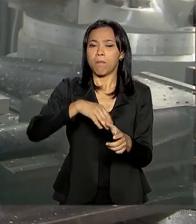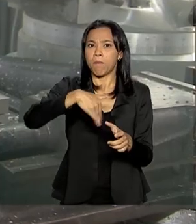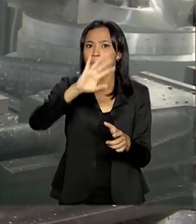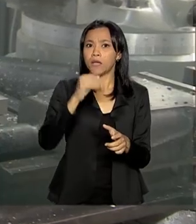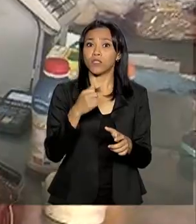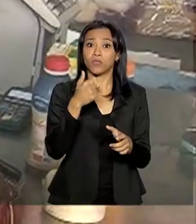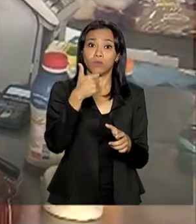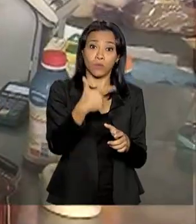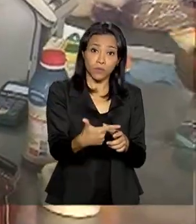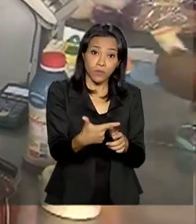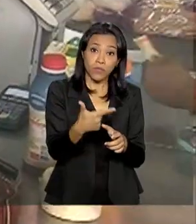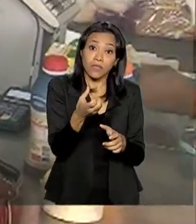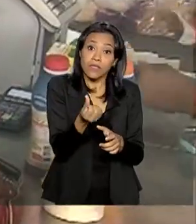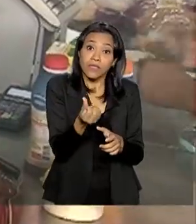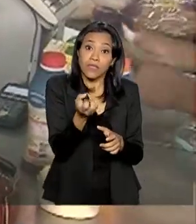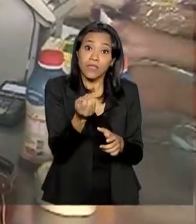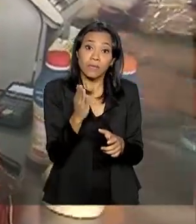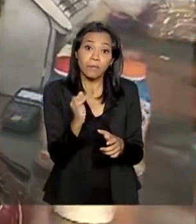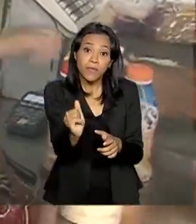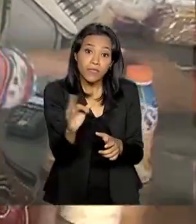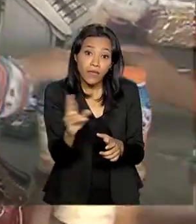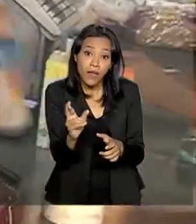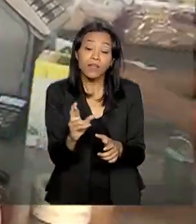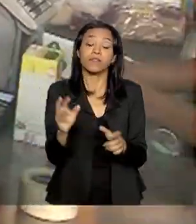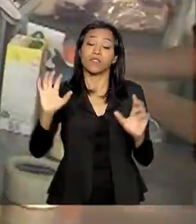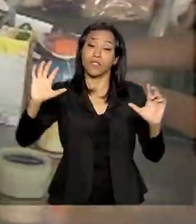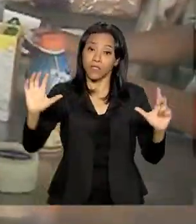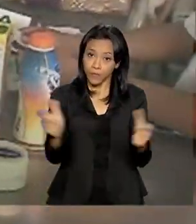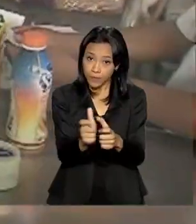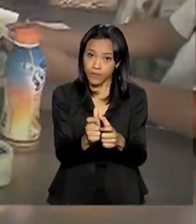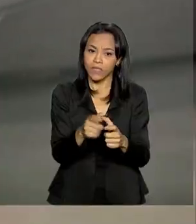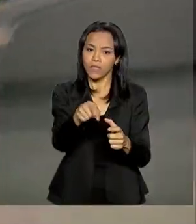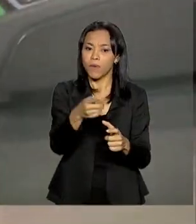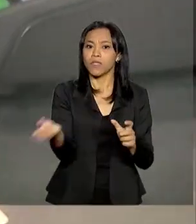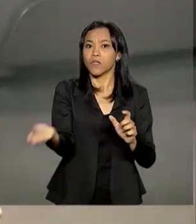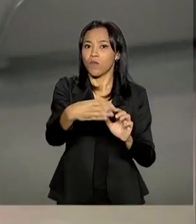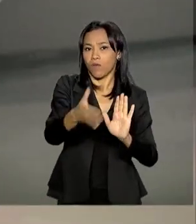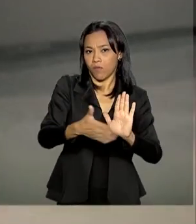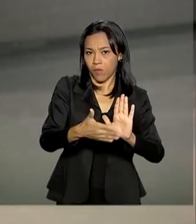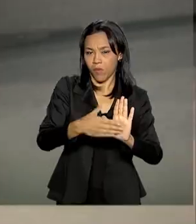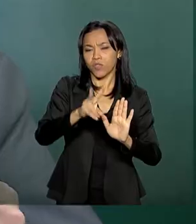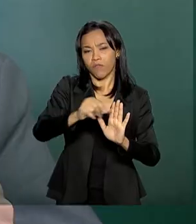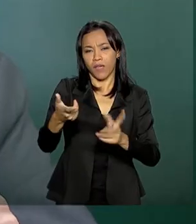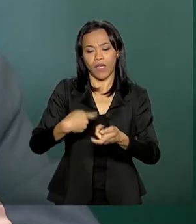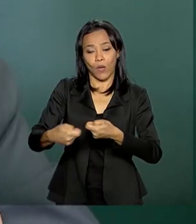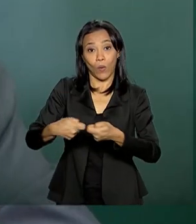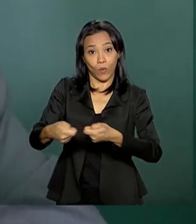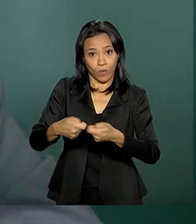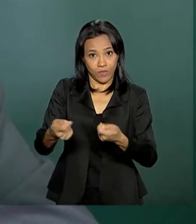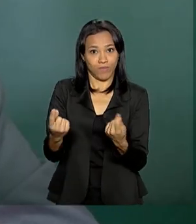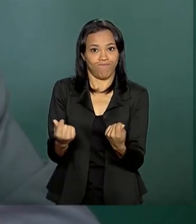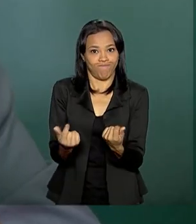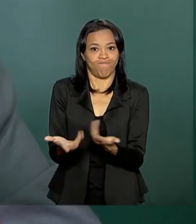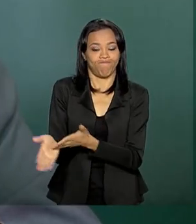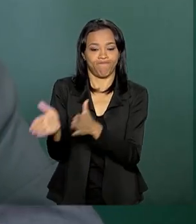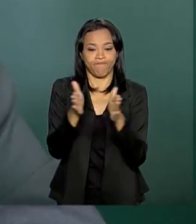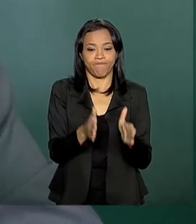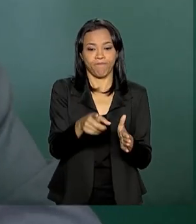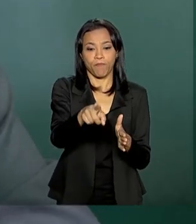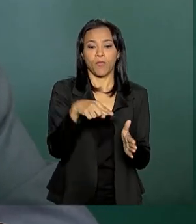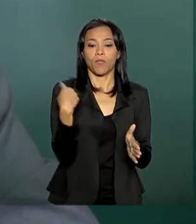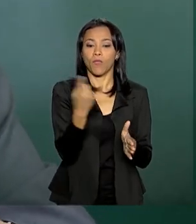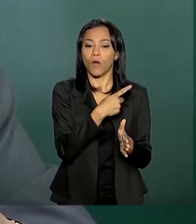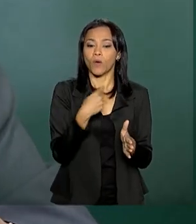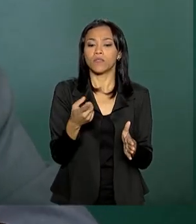bilhões de reais. Além de cobrir o rombo, a nova previdência vai ajudar a economizar. Nós estamos estimando um